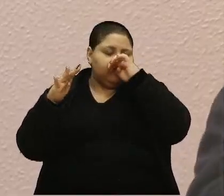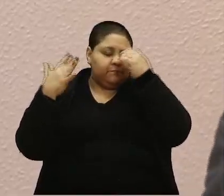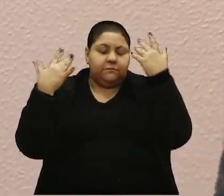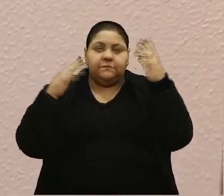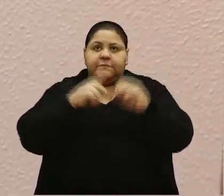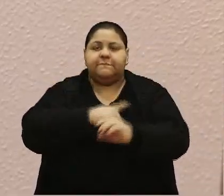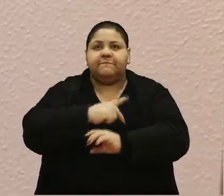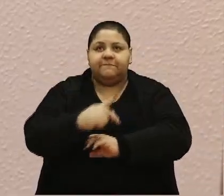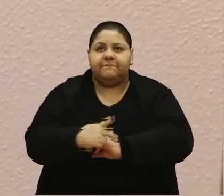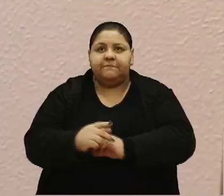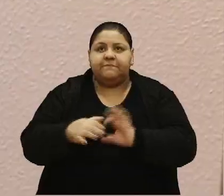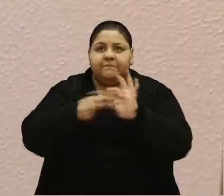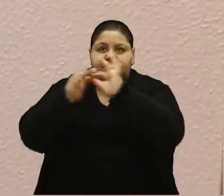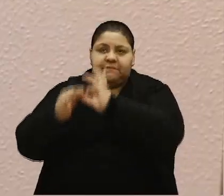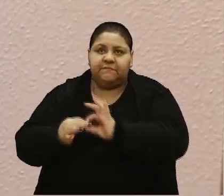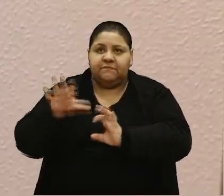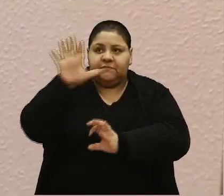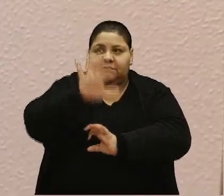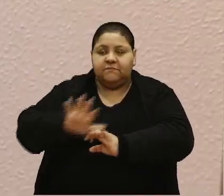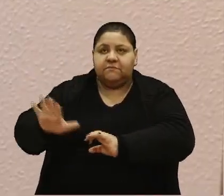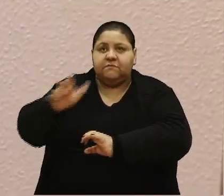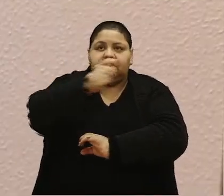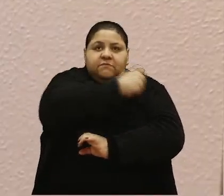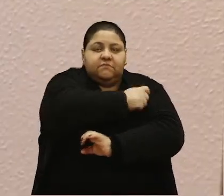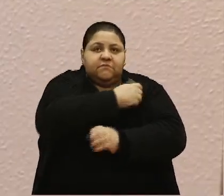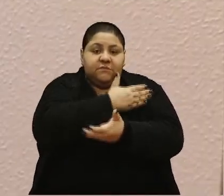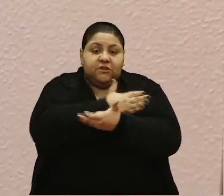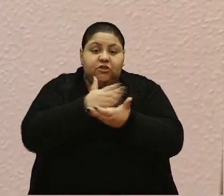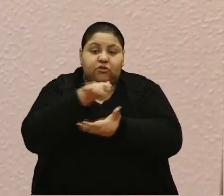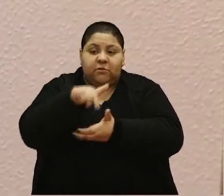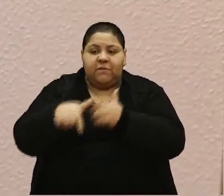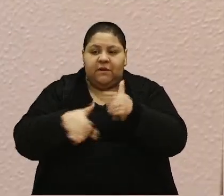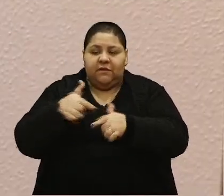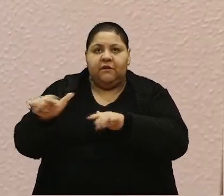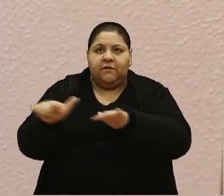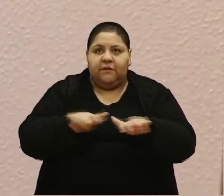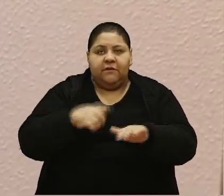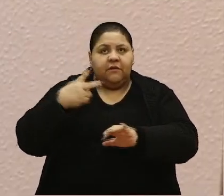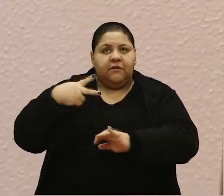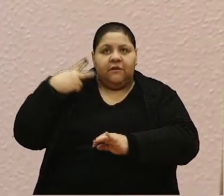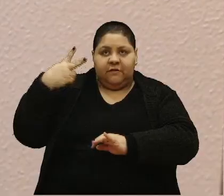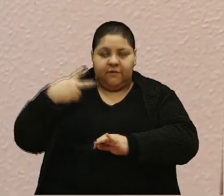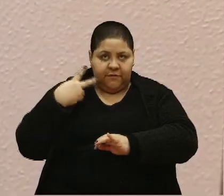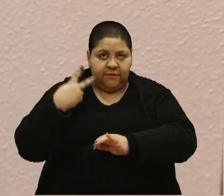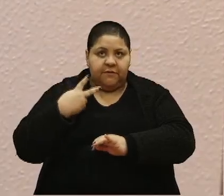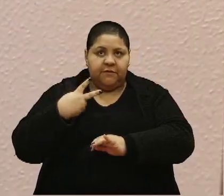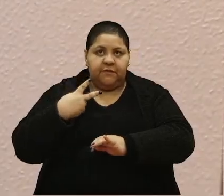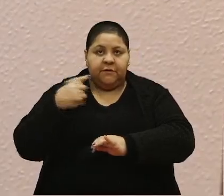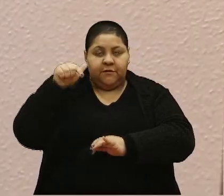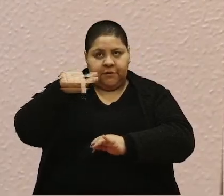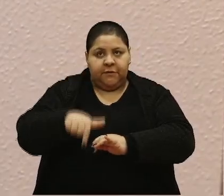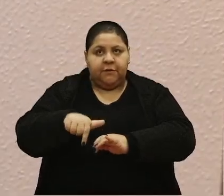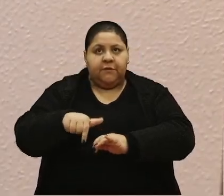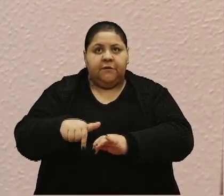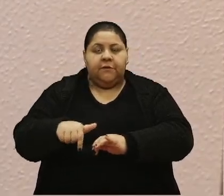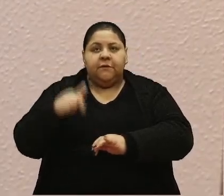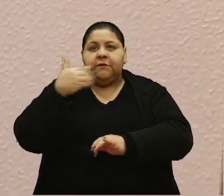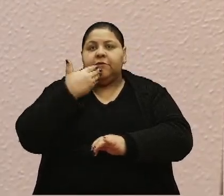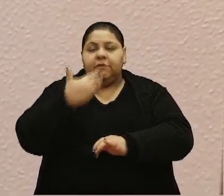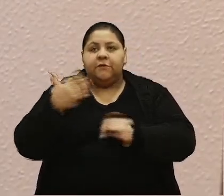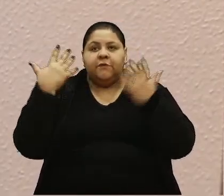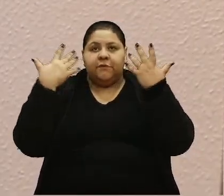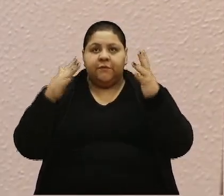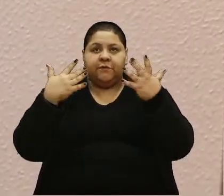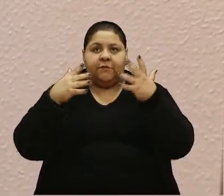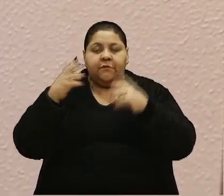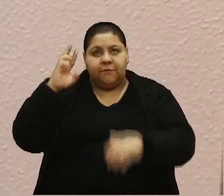presidente, para a União Nacional dos Estudantes, que tomou posse essa semana. A vereadora que o presidente subscreve vem, por meio deste voto de congratulação, parabenizar